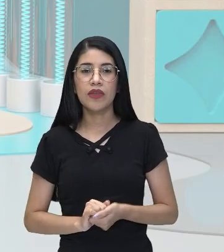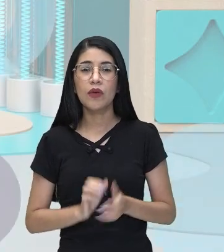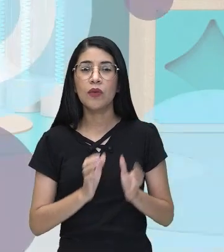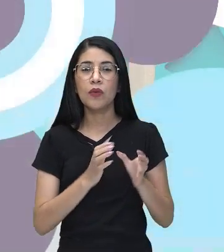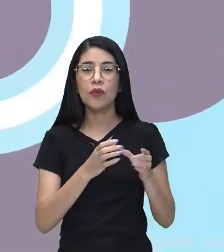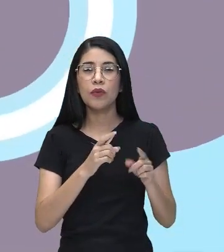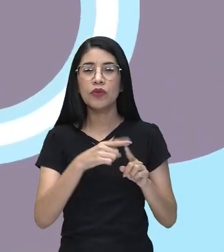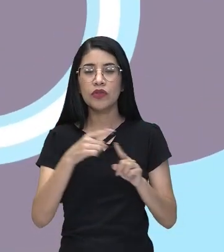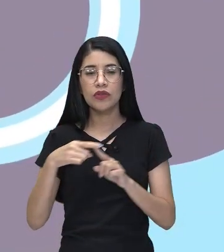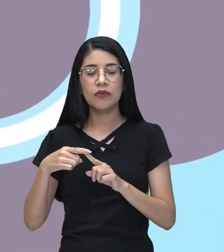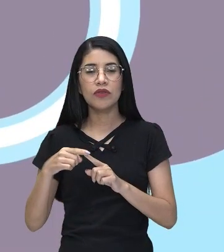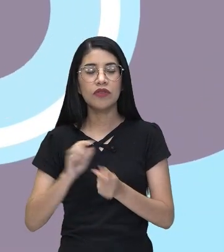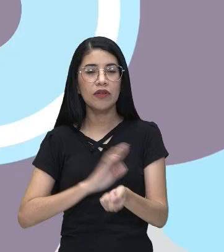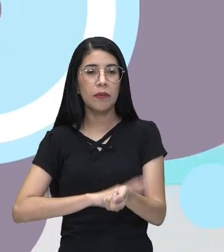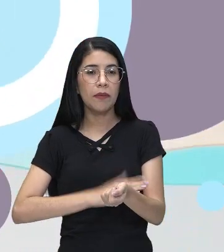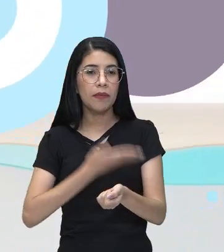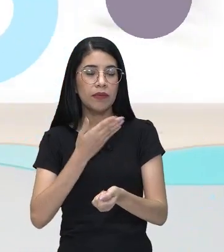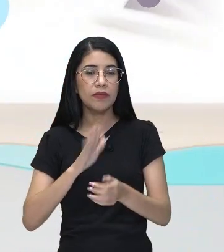lá.